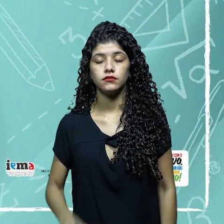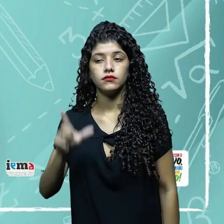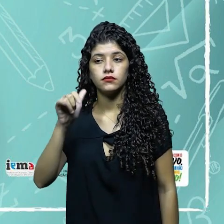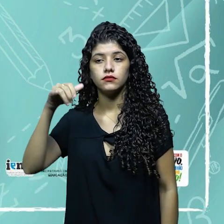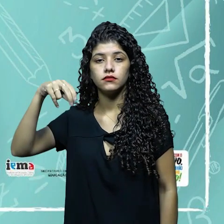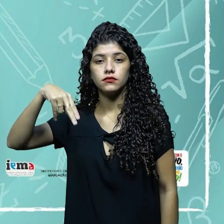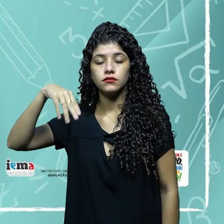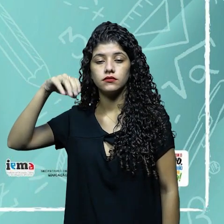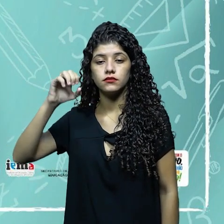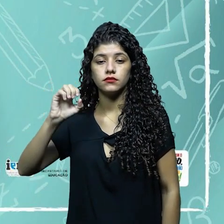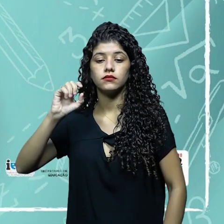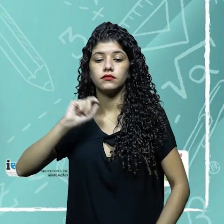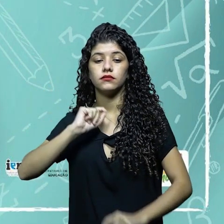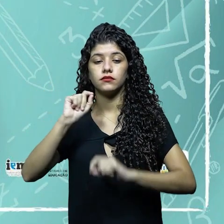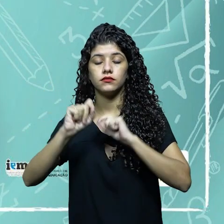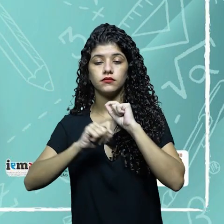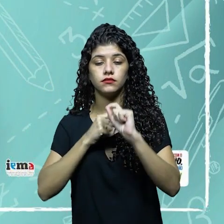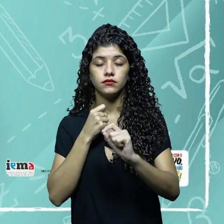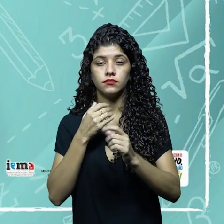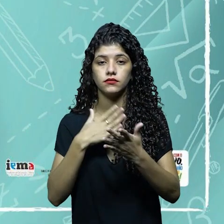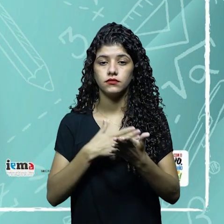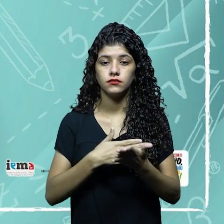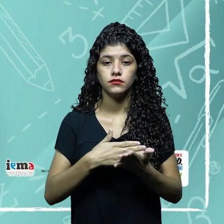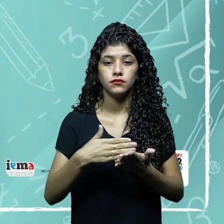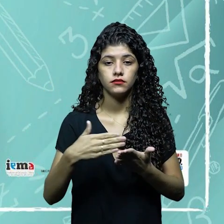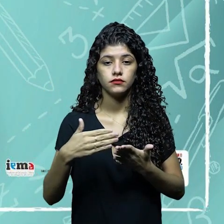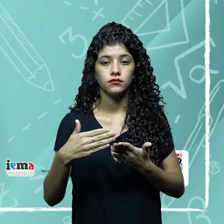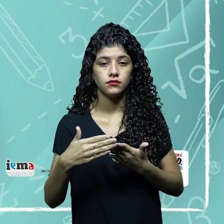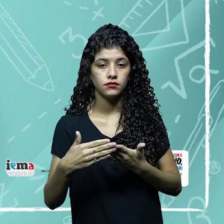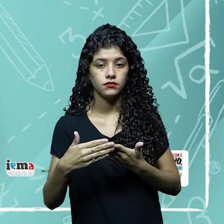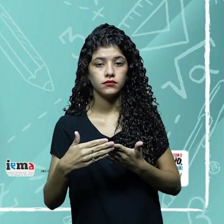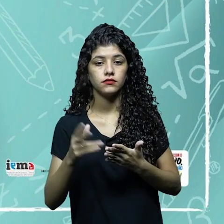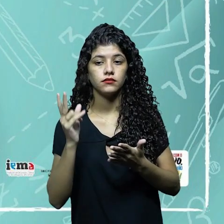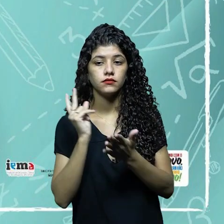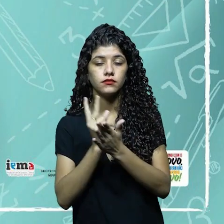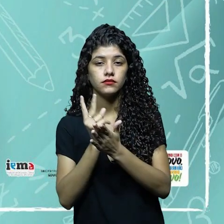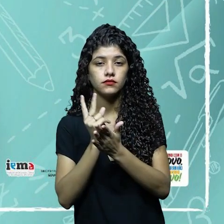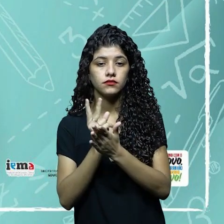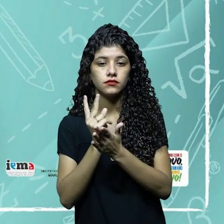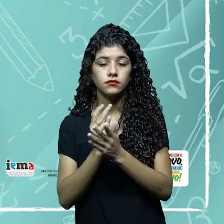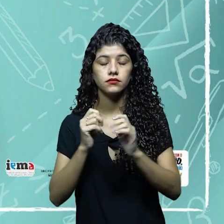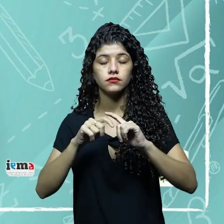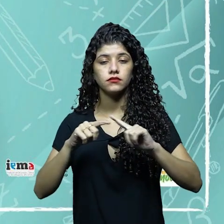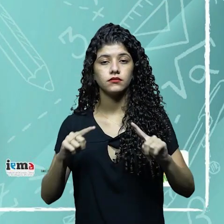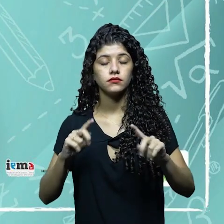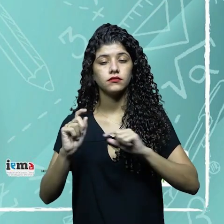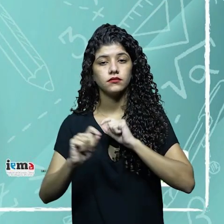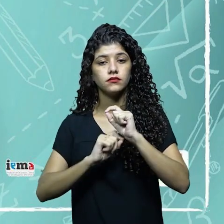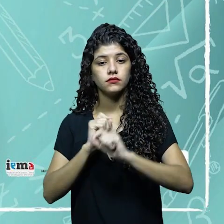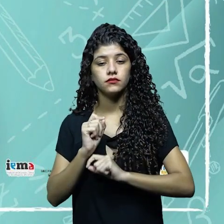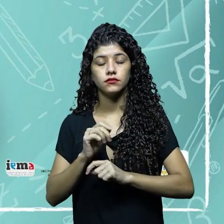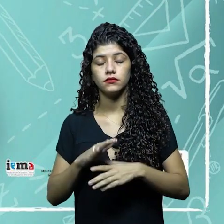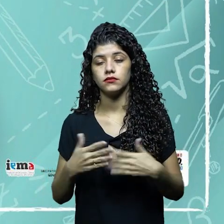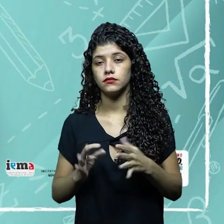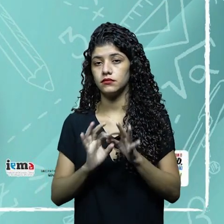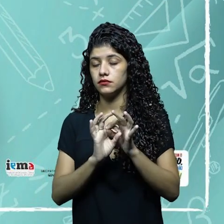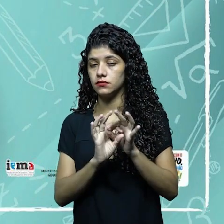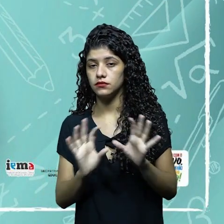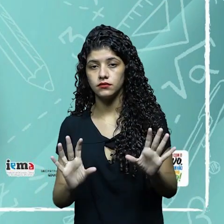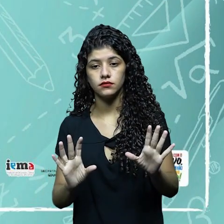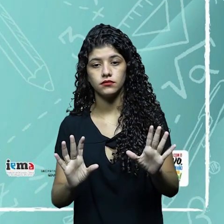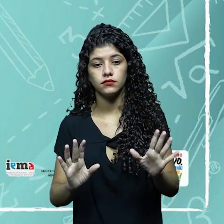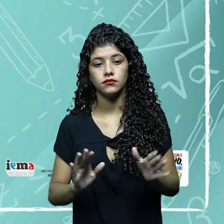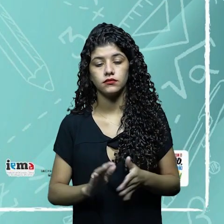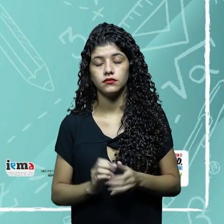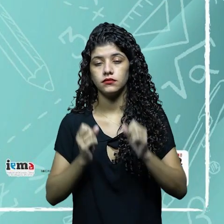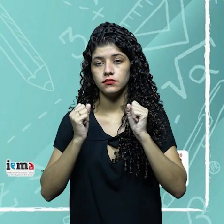linha, ela é um segmento, né, contínuo, mas é um segmento independente,